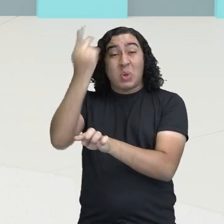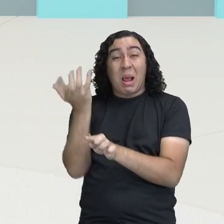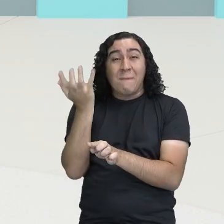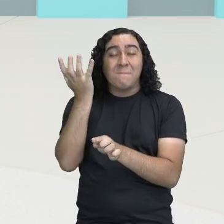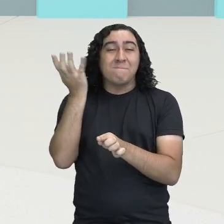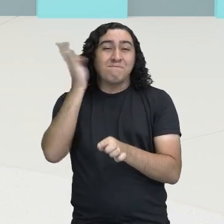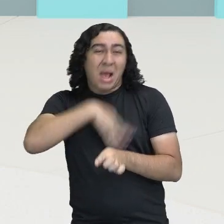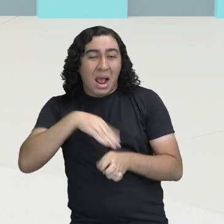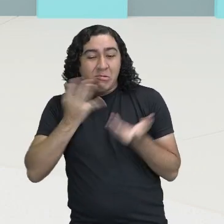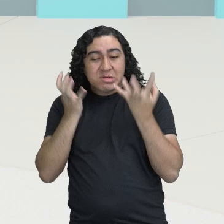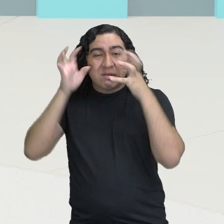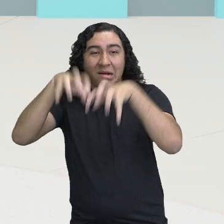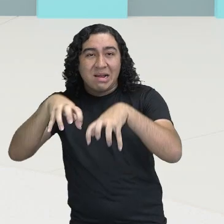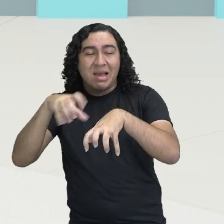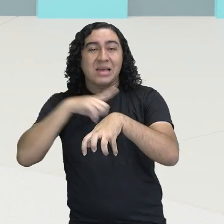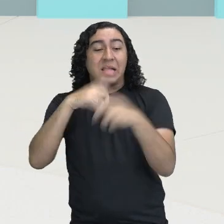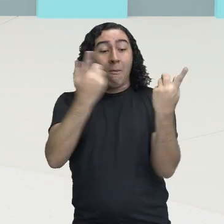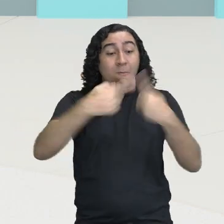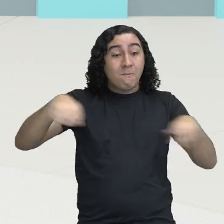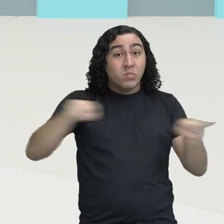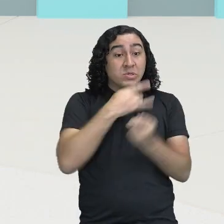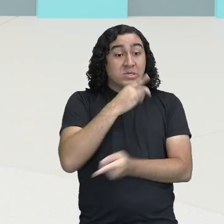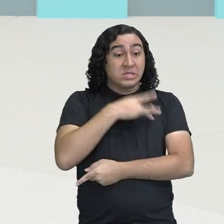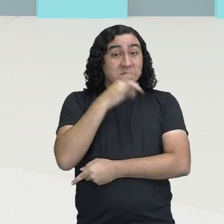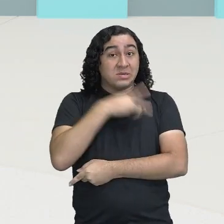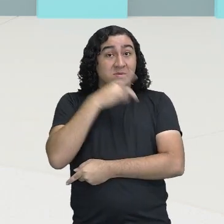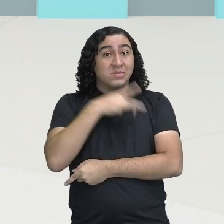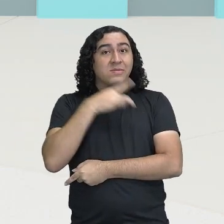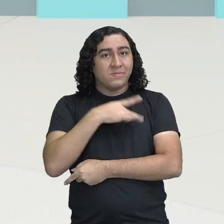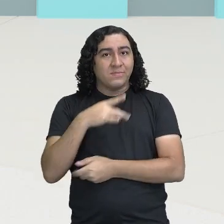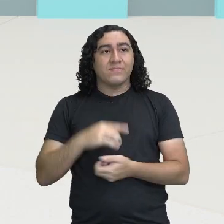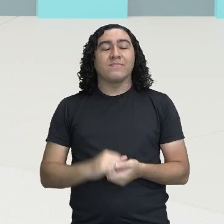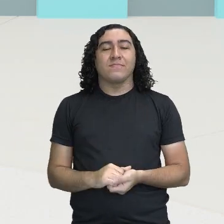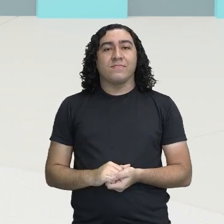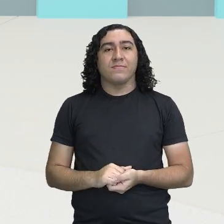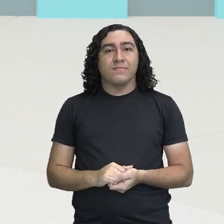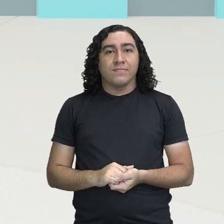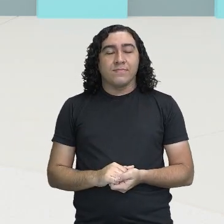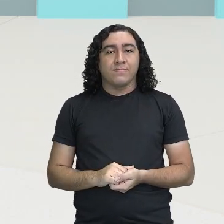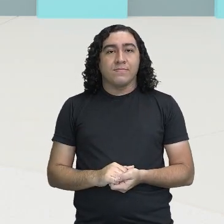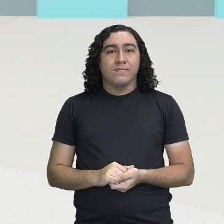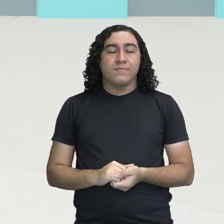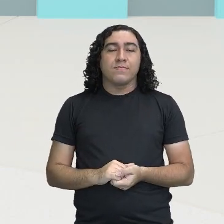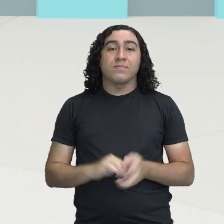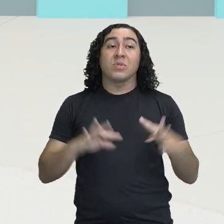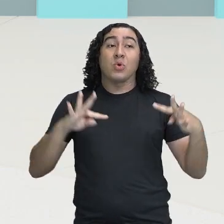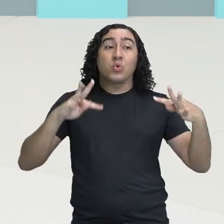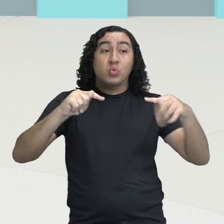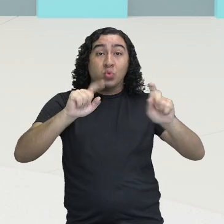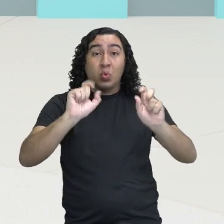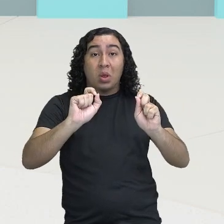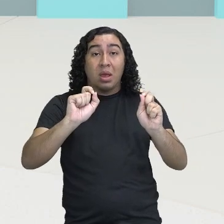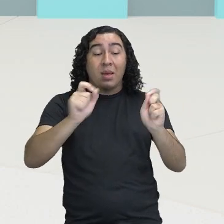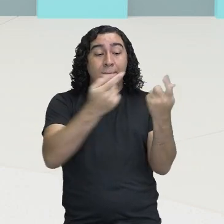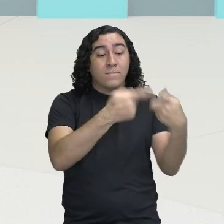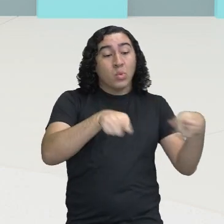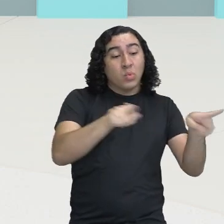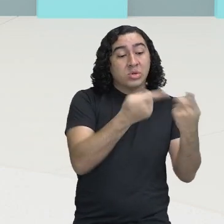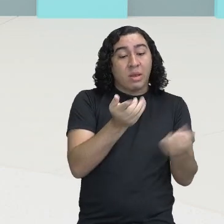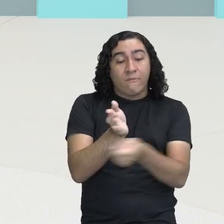do filme, aí ocorre aquela música de suspense, de terror. Então, tudo se